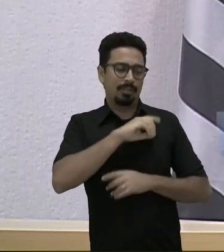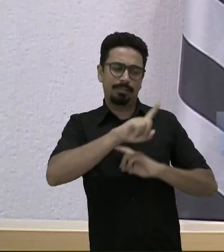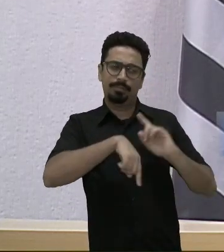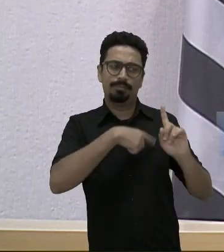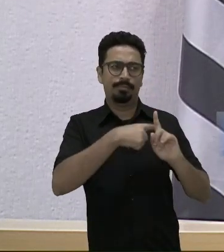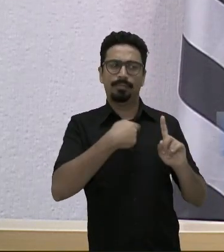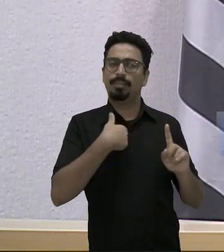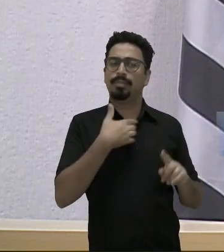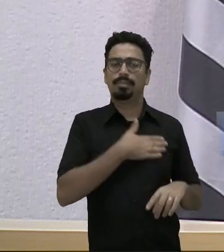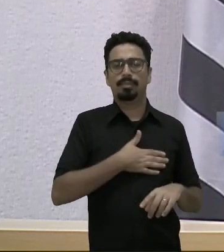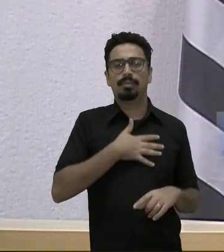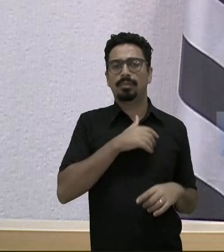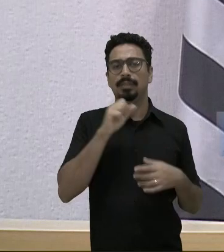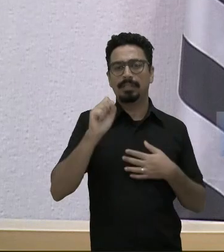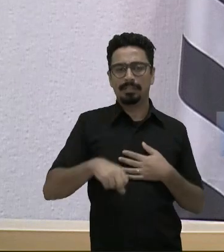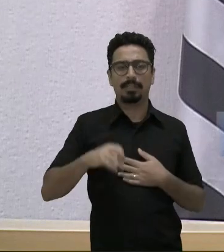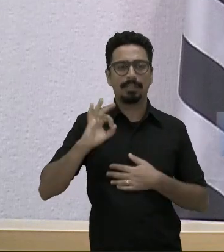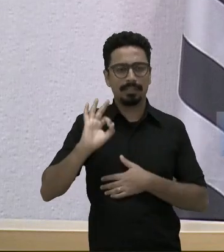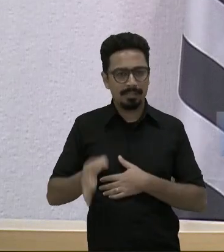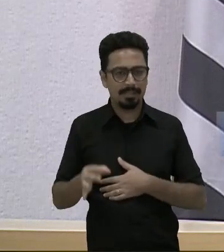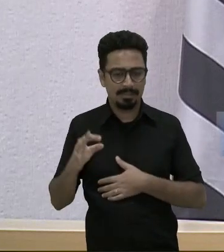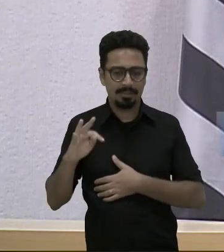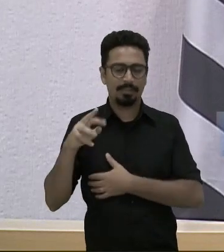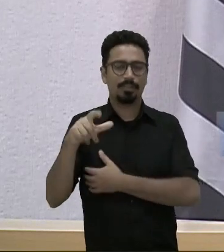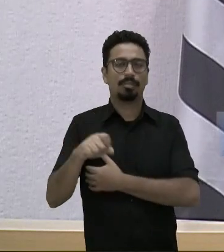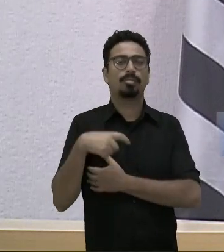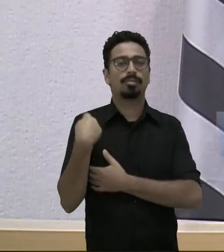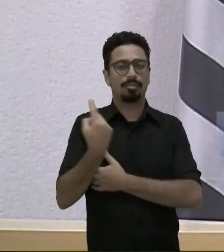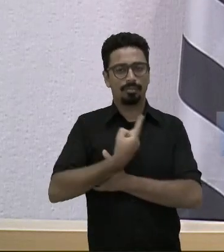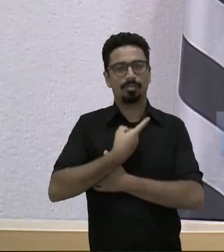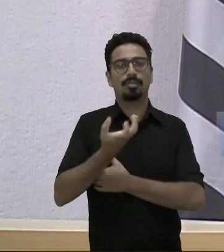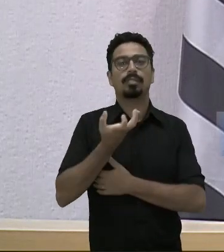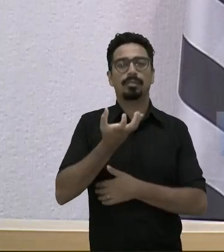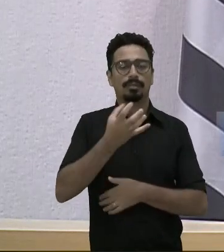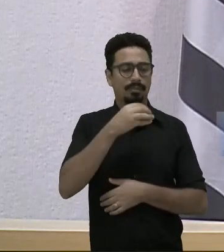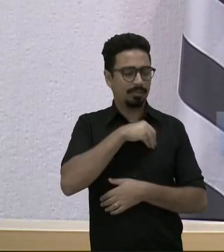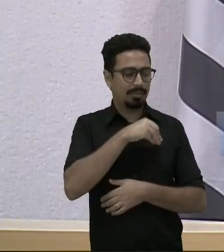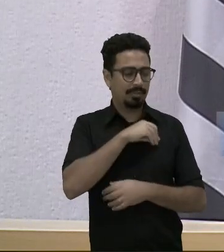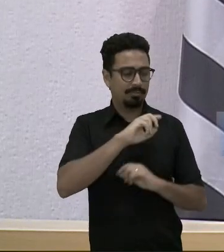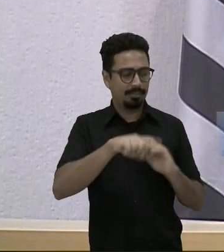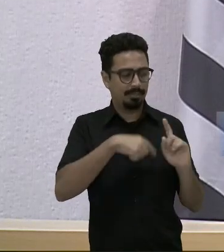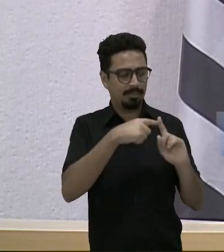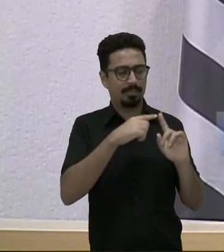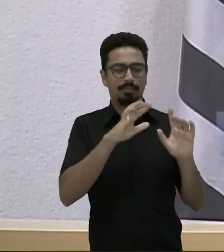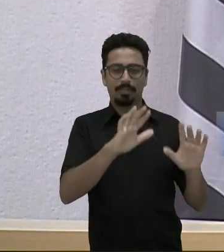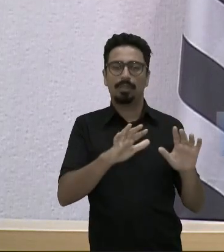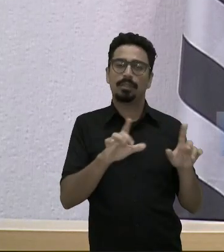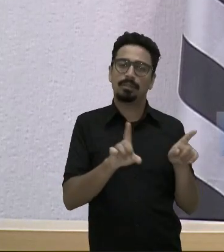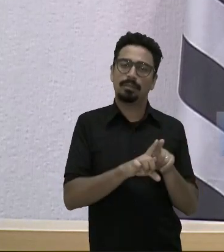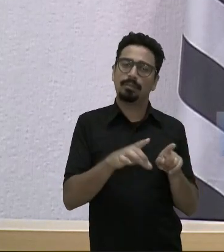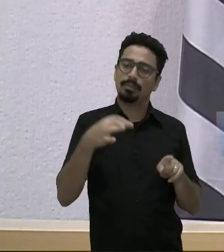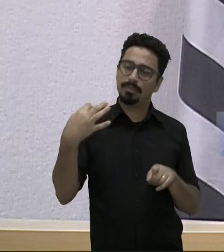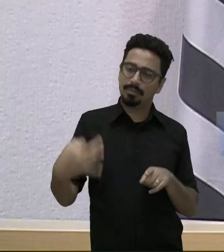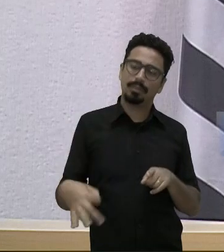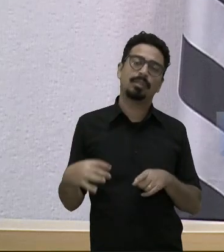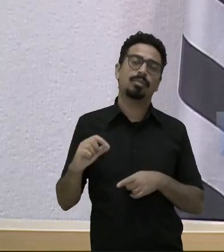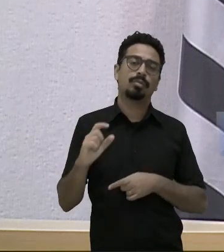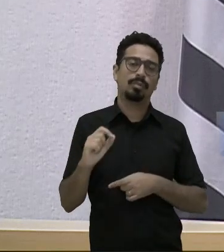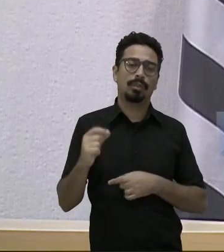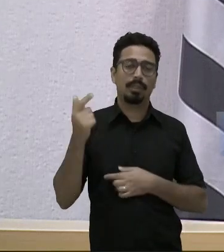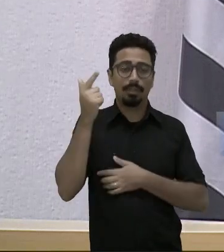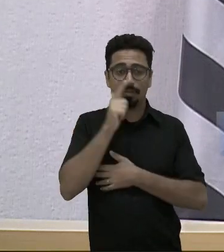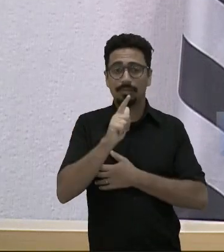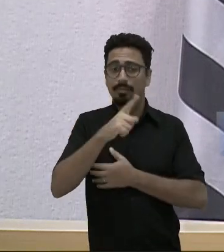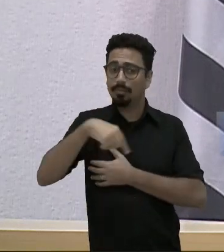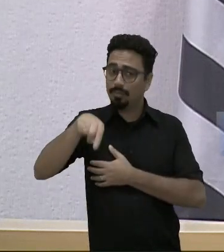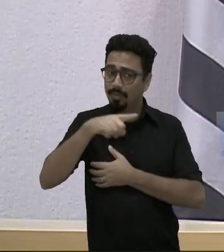né? Eu tenho certeza que todos nós que estamos sentados aqui gostaríamos de ganhar muito mais. mas também o maior reconhecimento está em